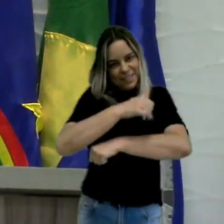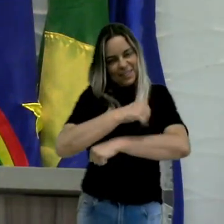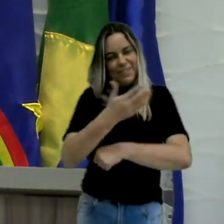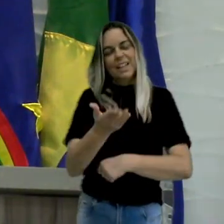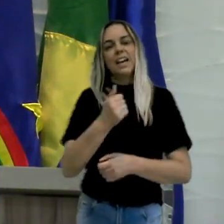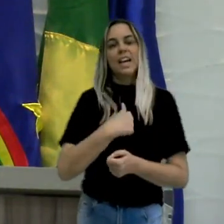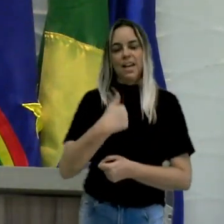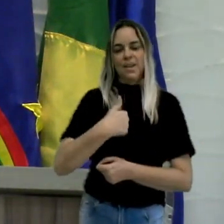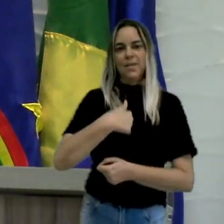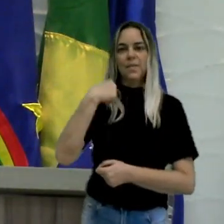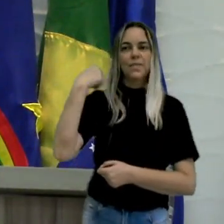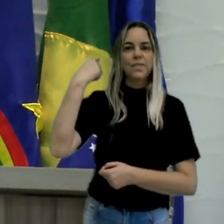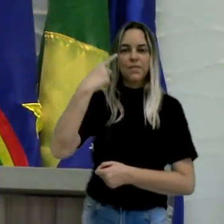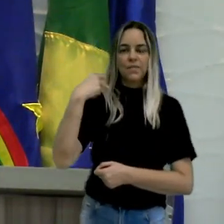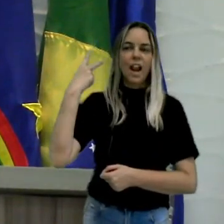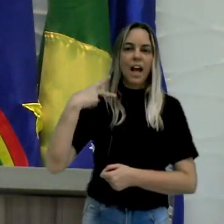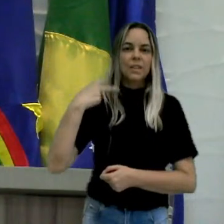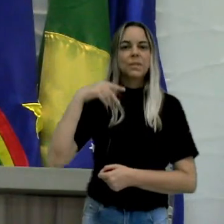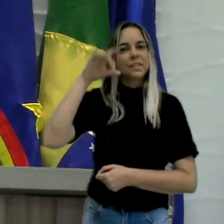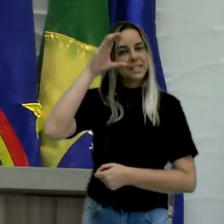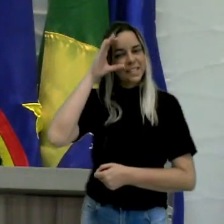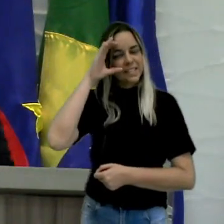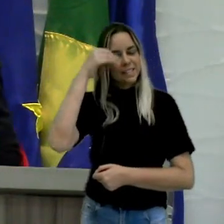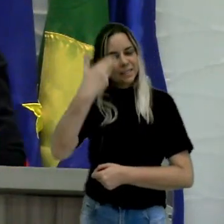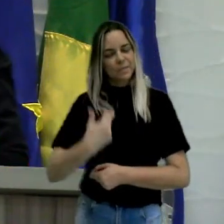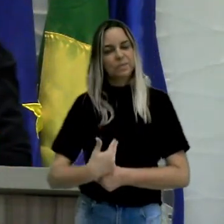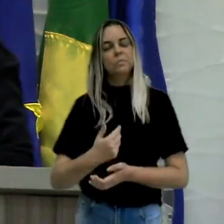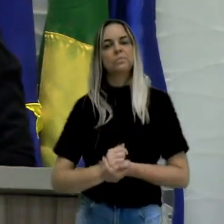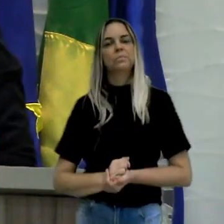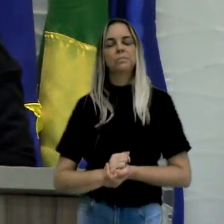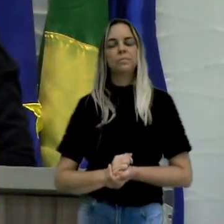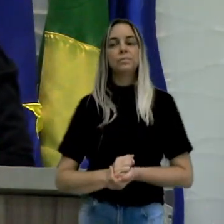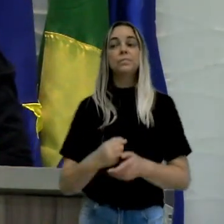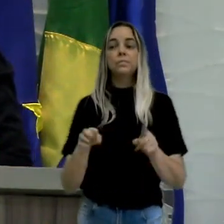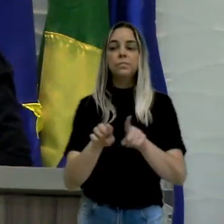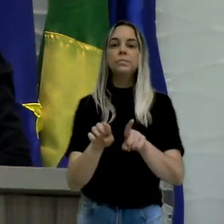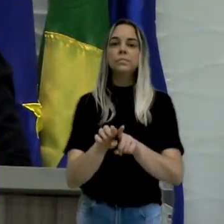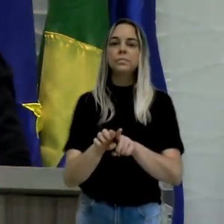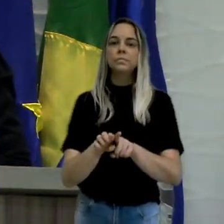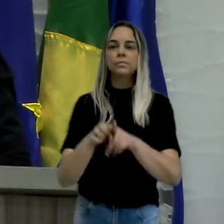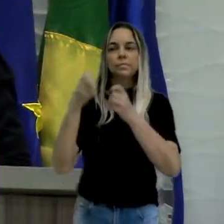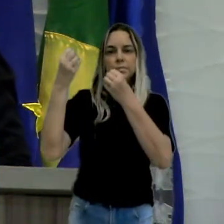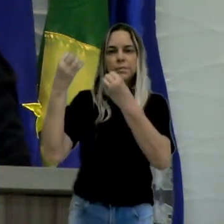essa vereadora que vos fala. Quero falar aqui também